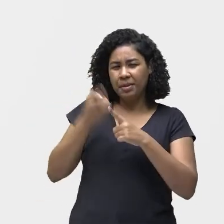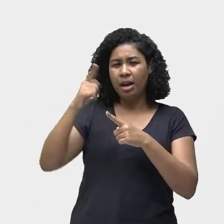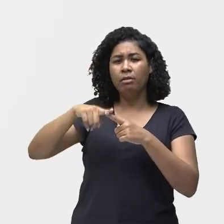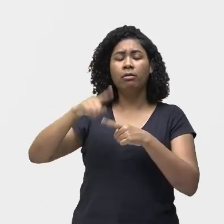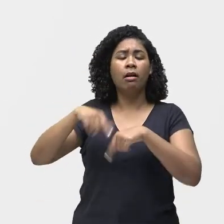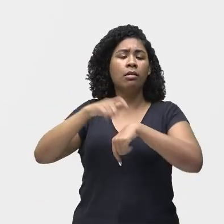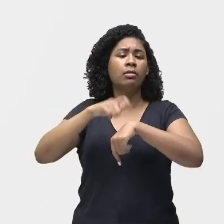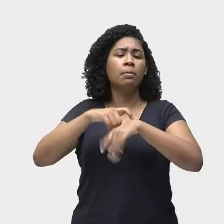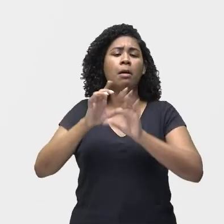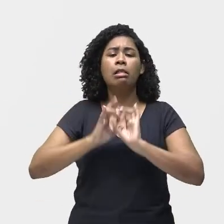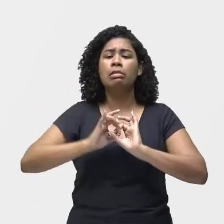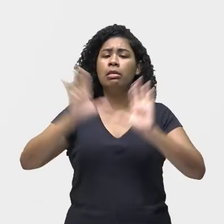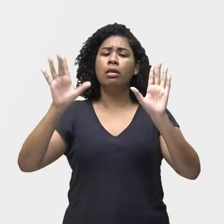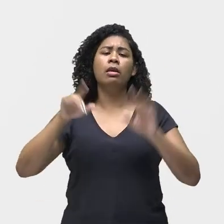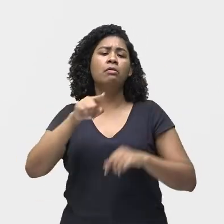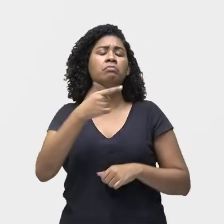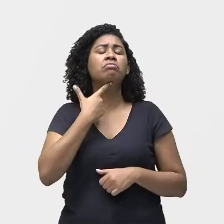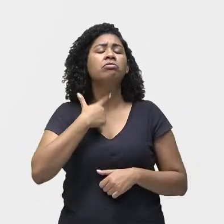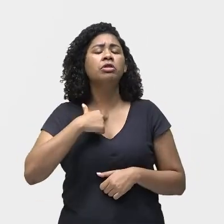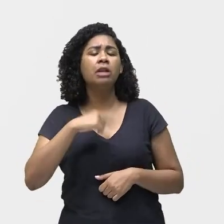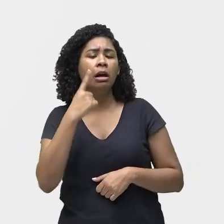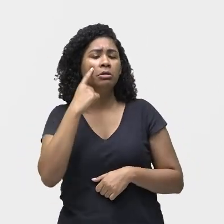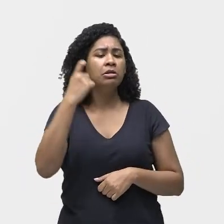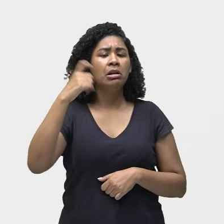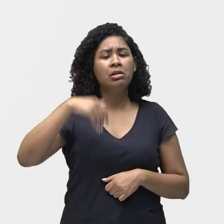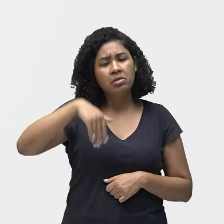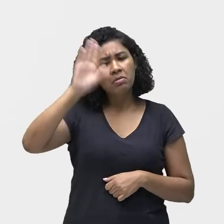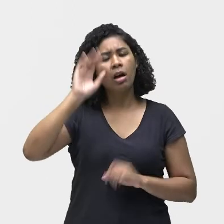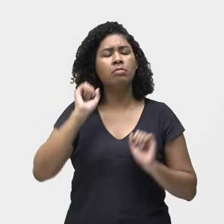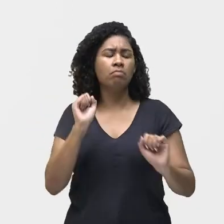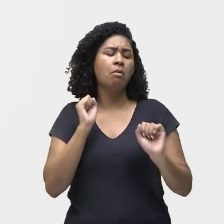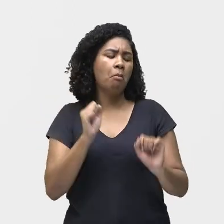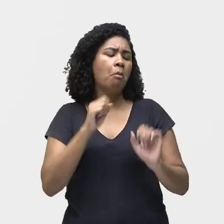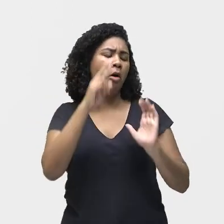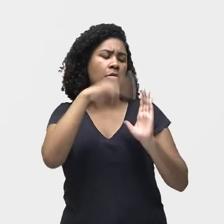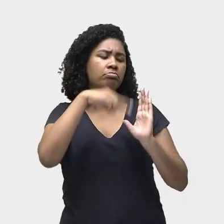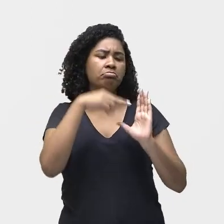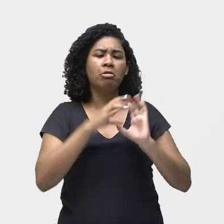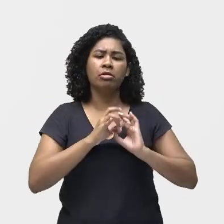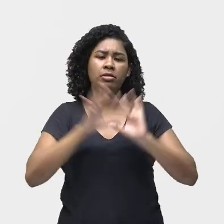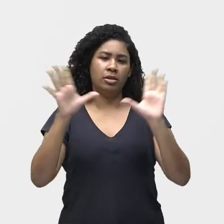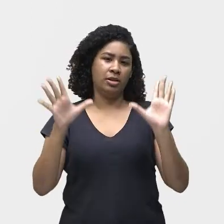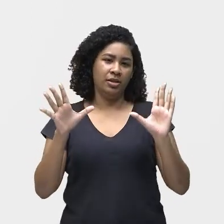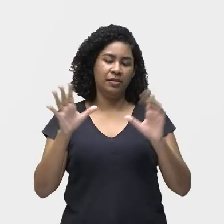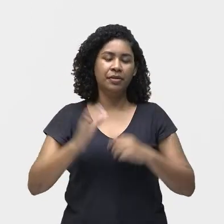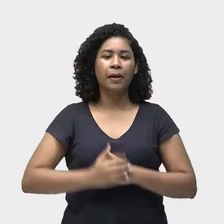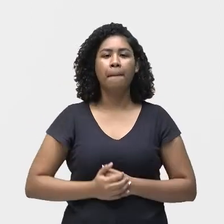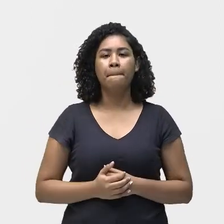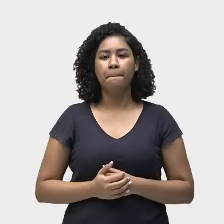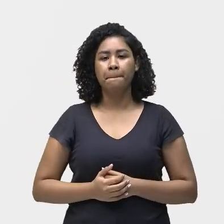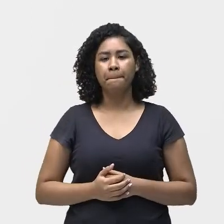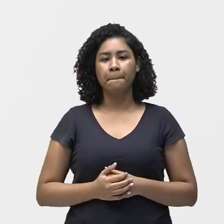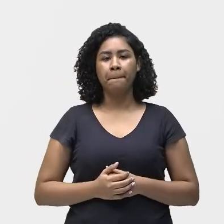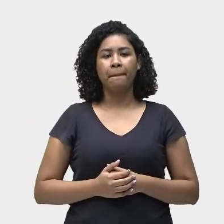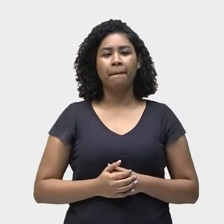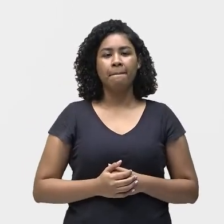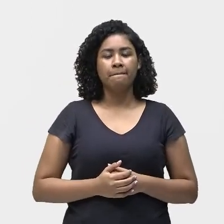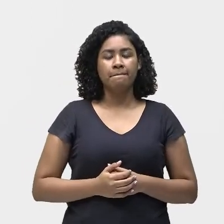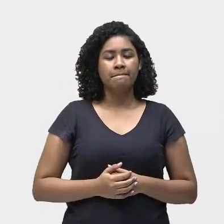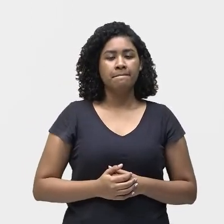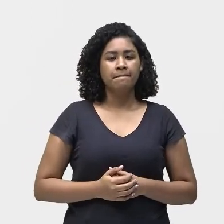tempo, você vai ler o que faz sentido para você, né? Você vai ler também textos de acordo com sua